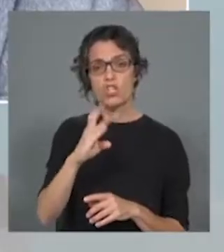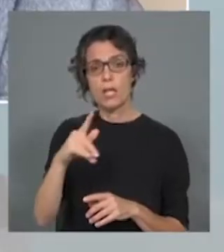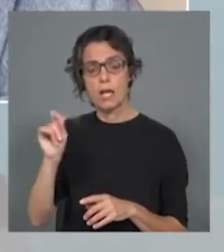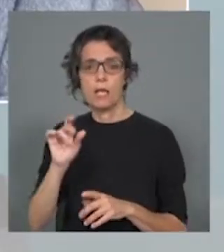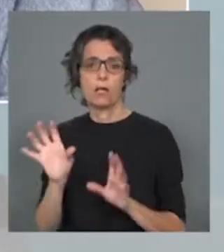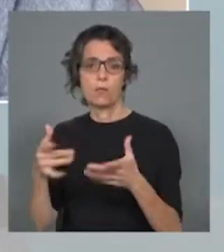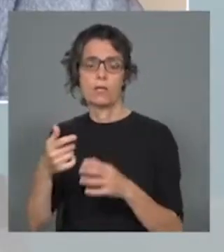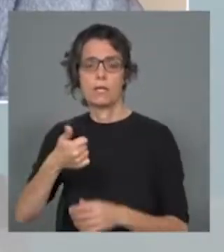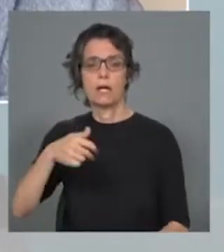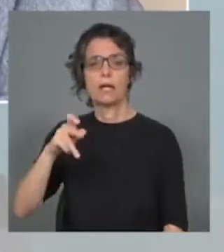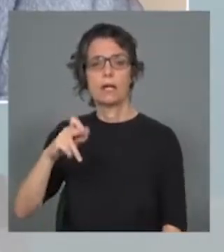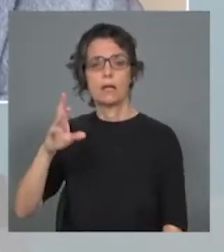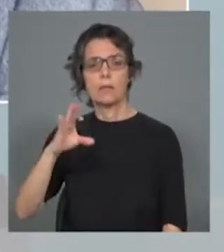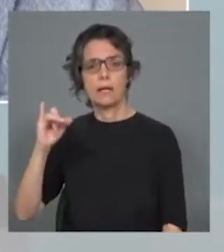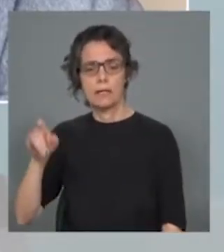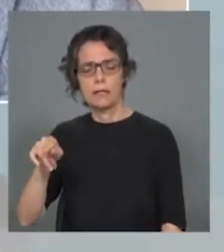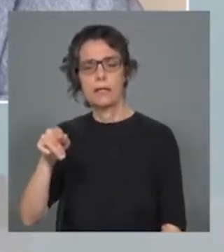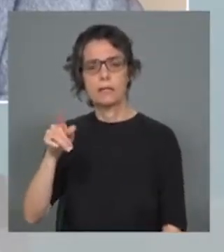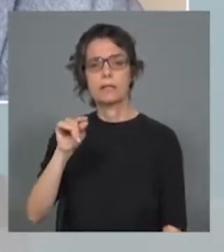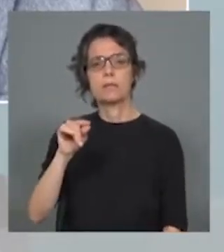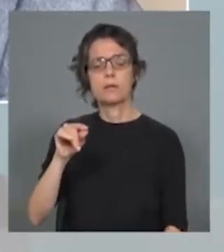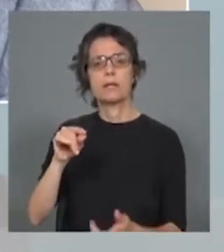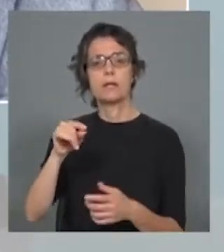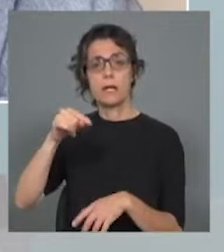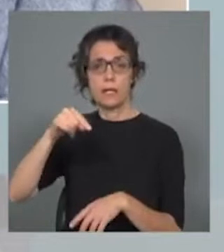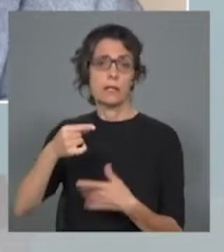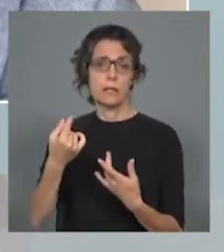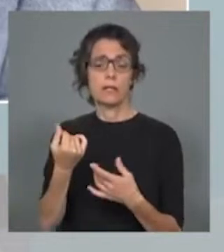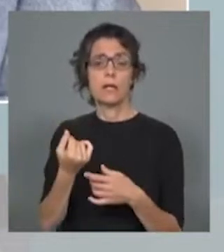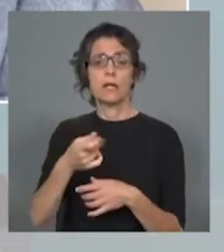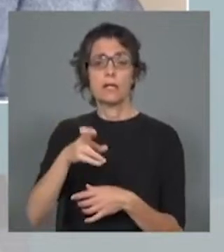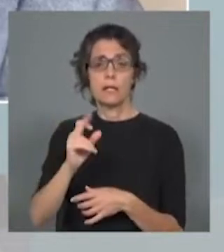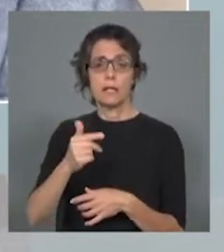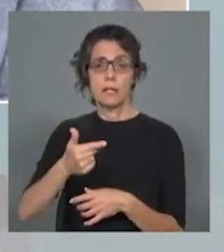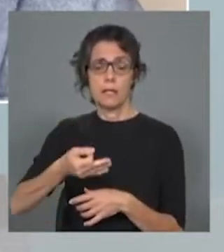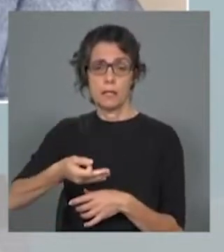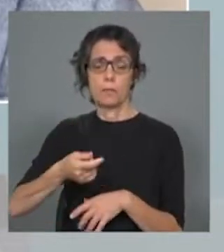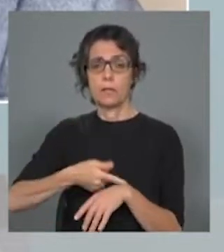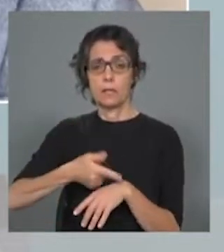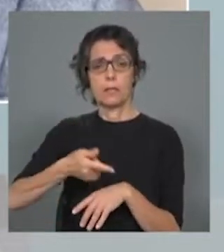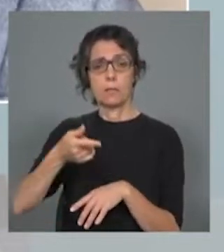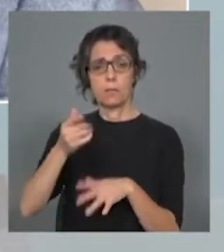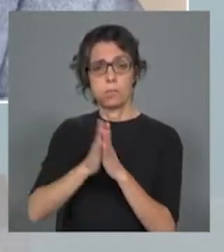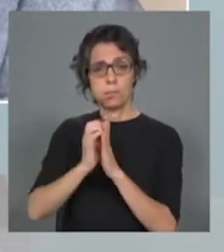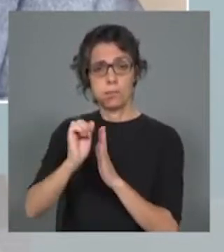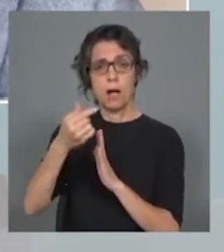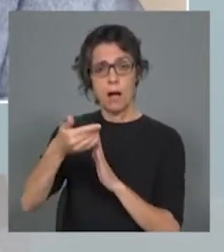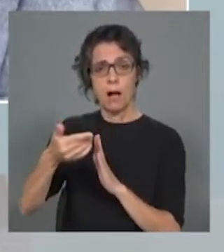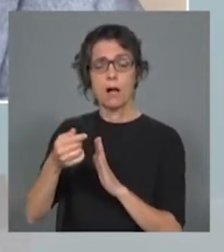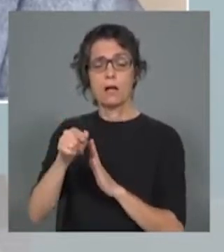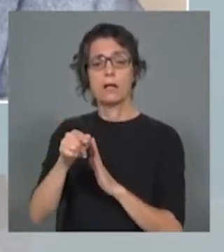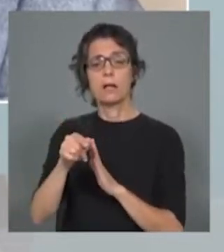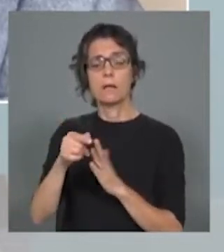a este tempo de emissão das confissões religiosas aqui na RTP. De notar que